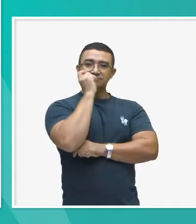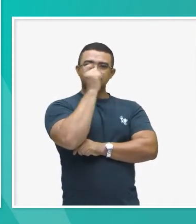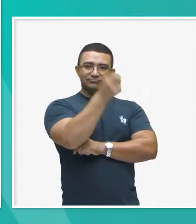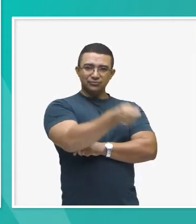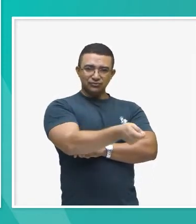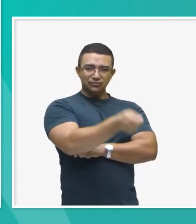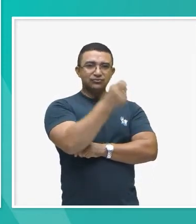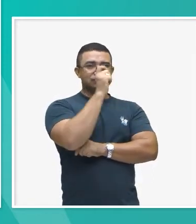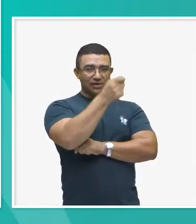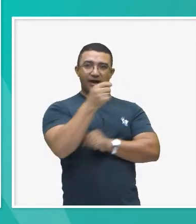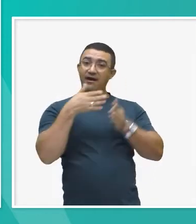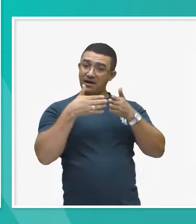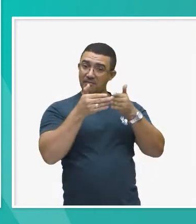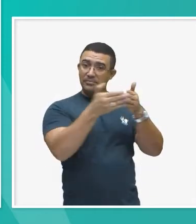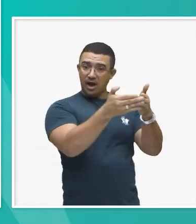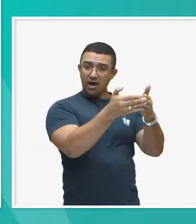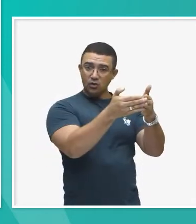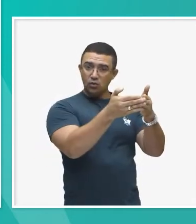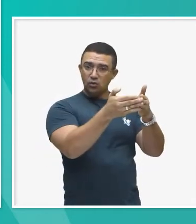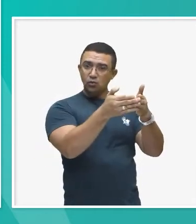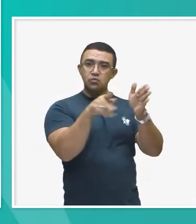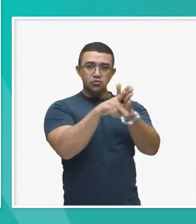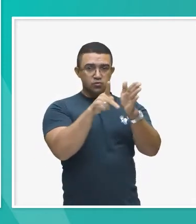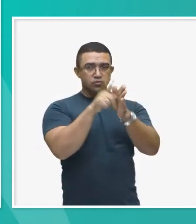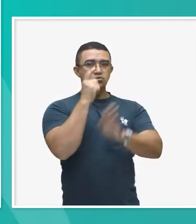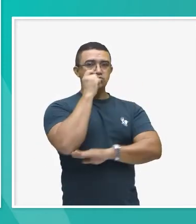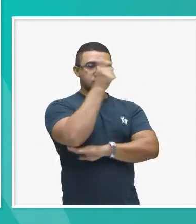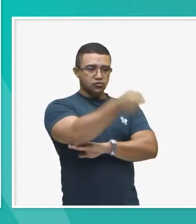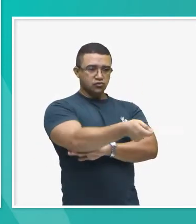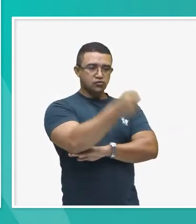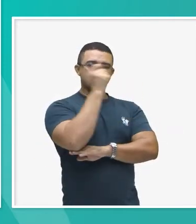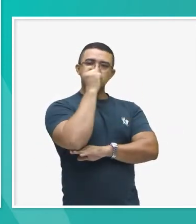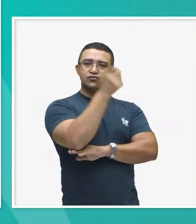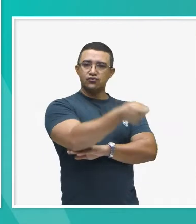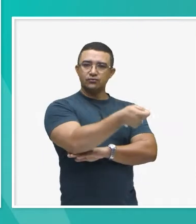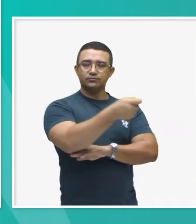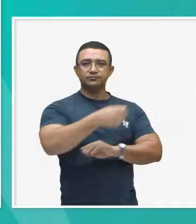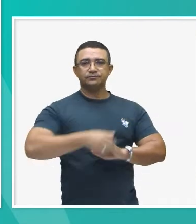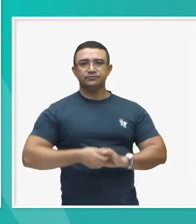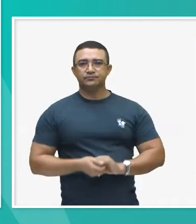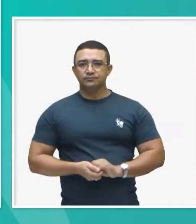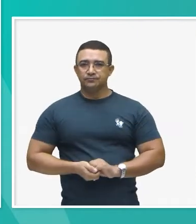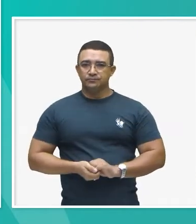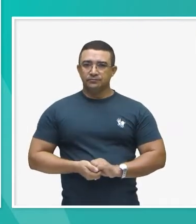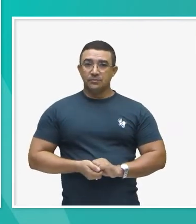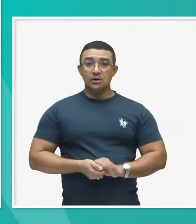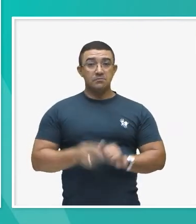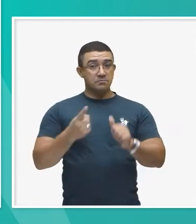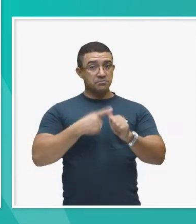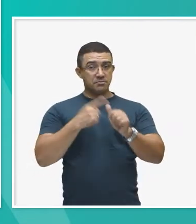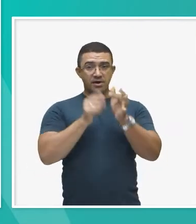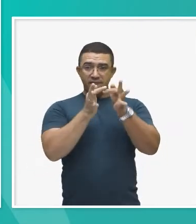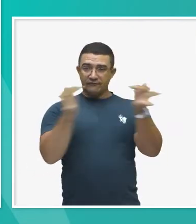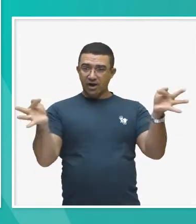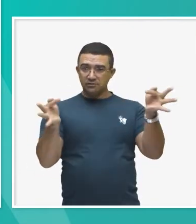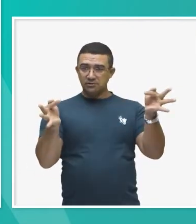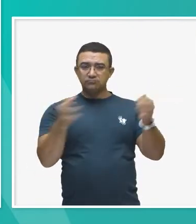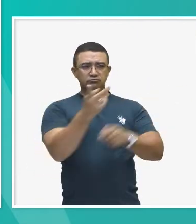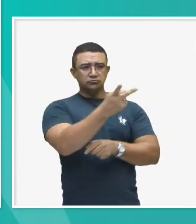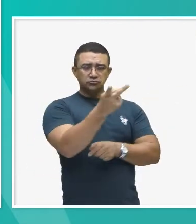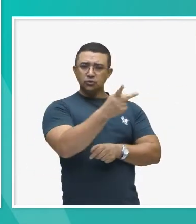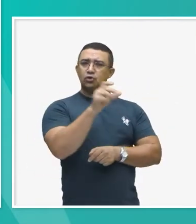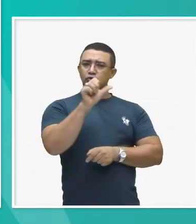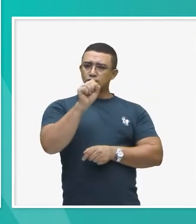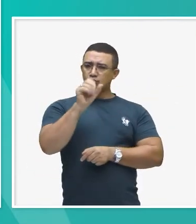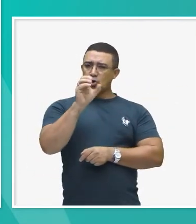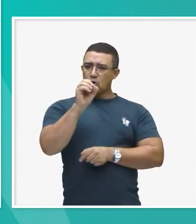fishing vessel, significa navio pesqueiro ou então barco de pesca, tá? Então a primeira frase diz: Solomon and